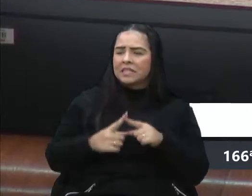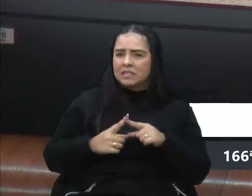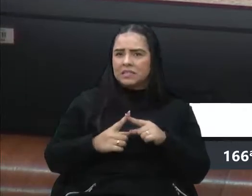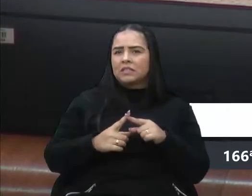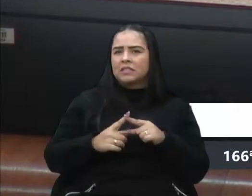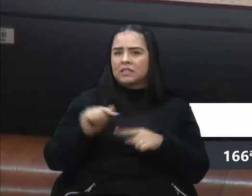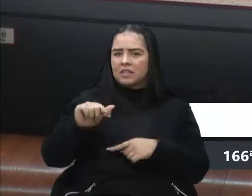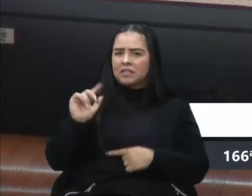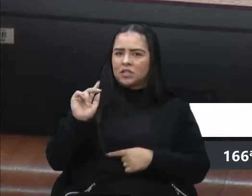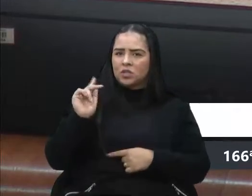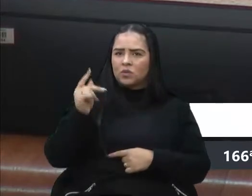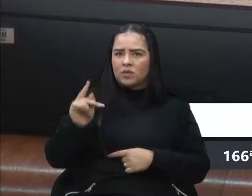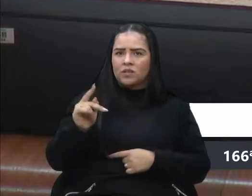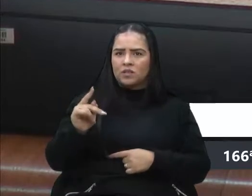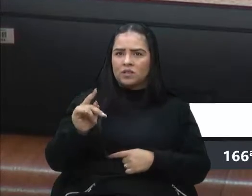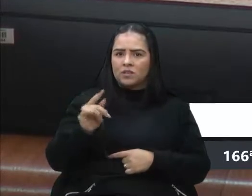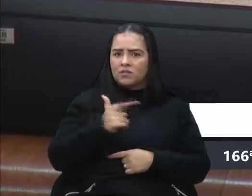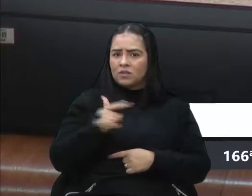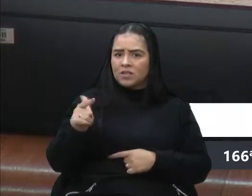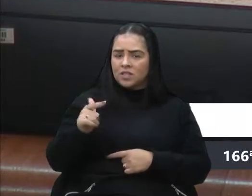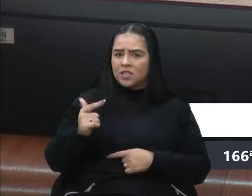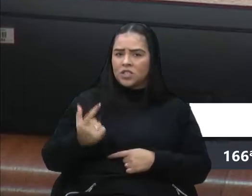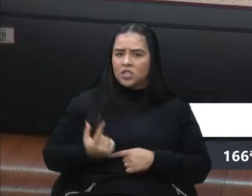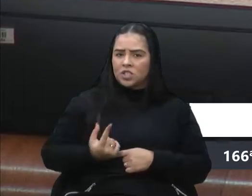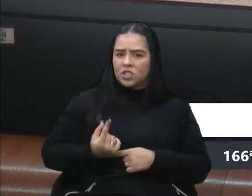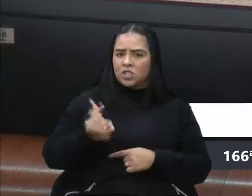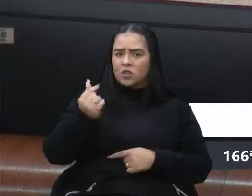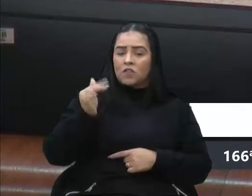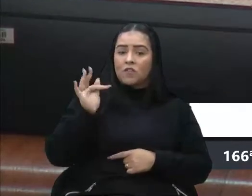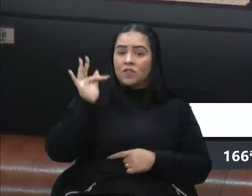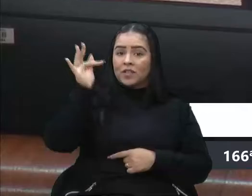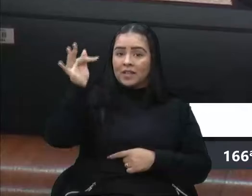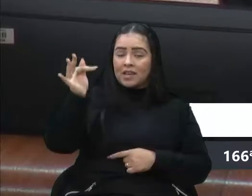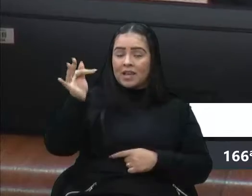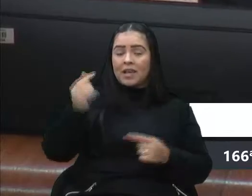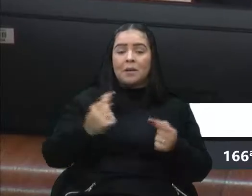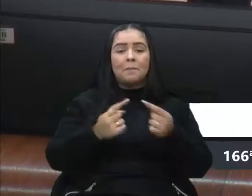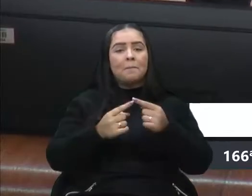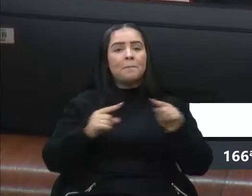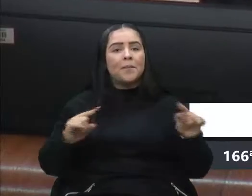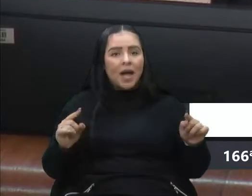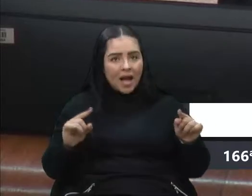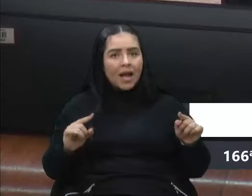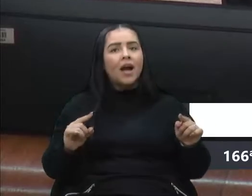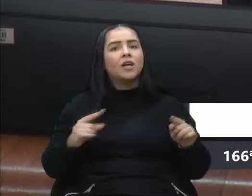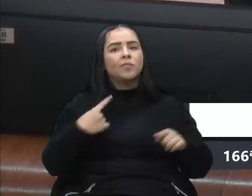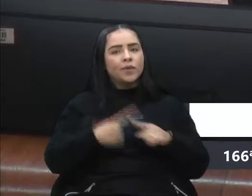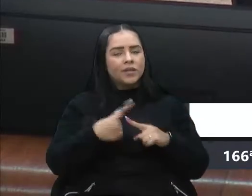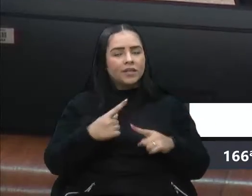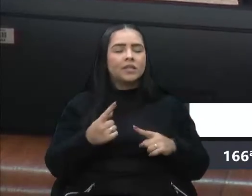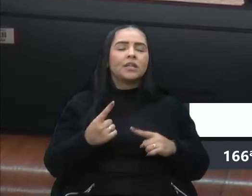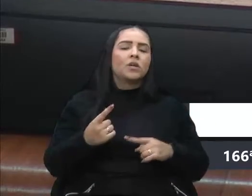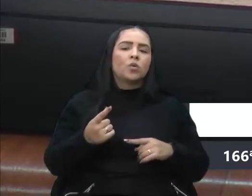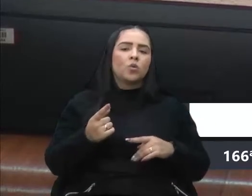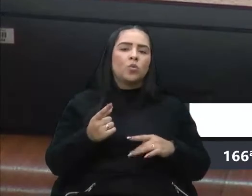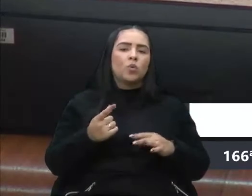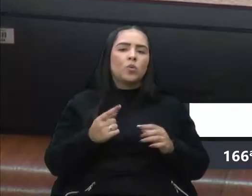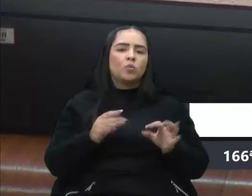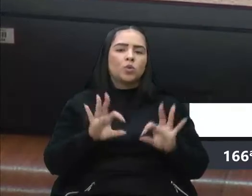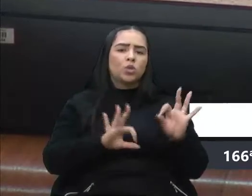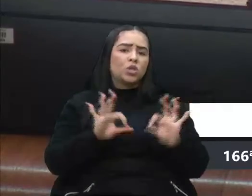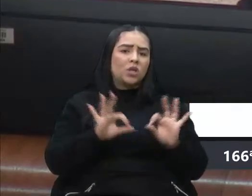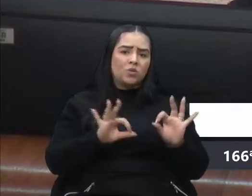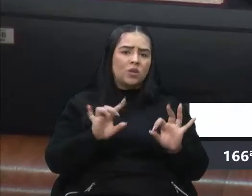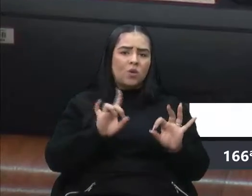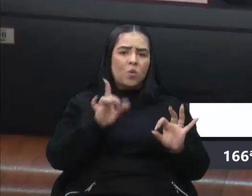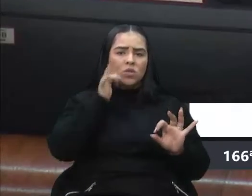memória, que não teve verbas, né, os recursos federais, mas que, em razão, né, do projeto não ter ficado pronto a tempo, ou